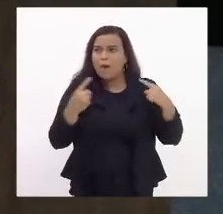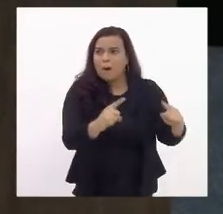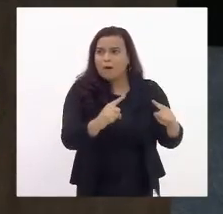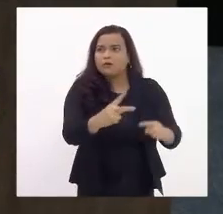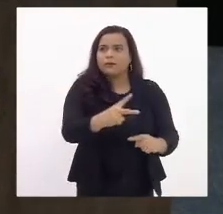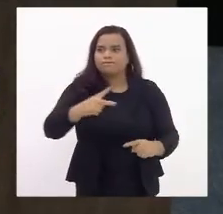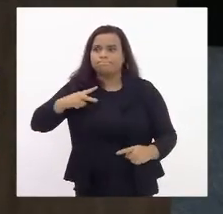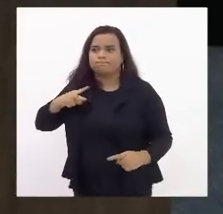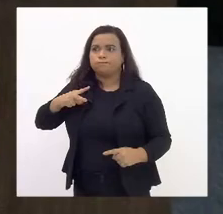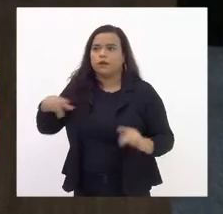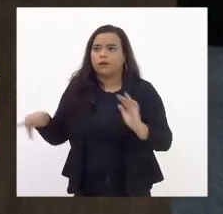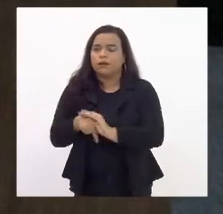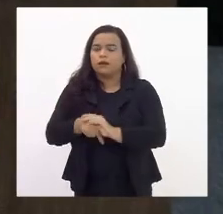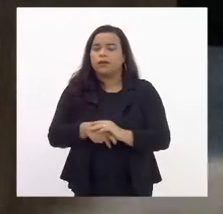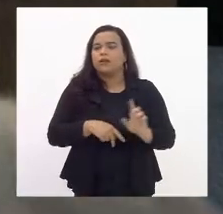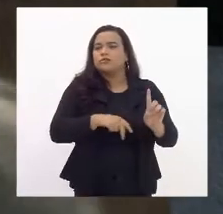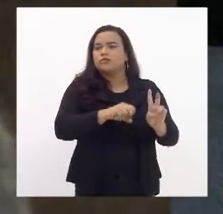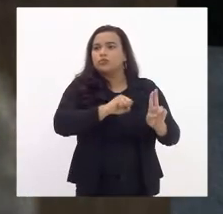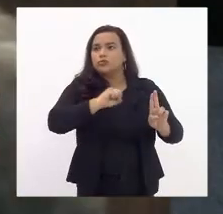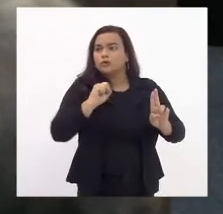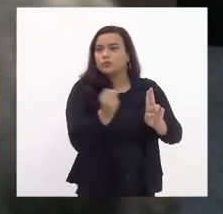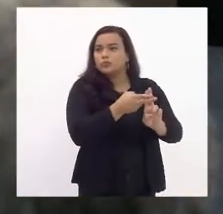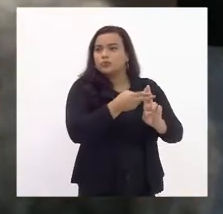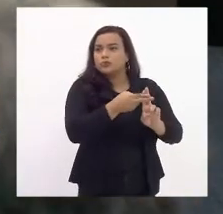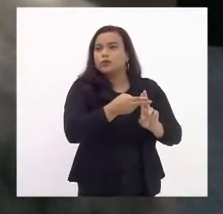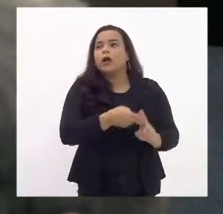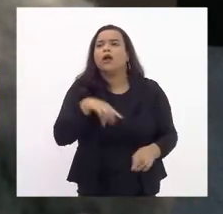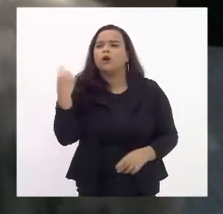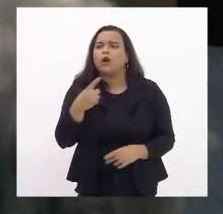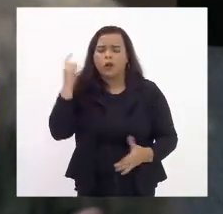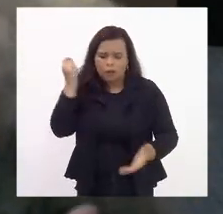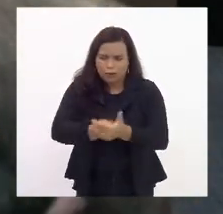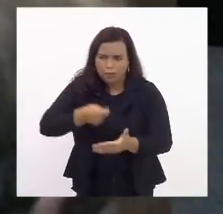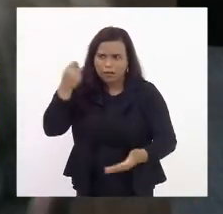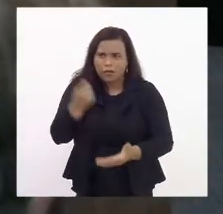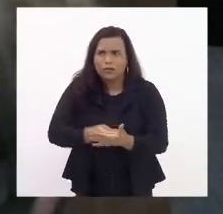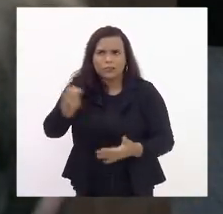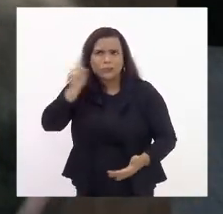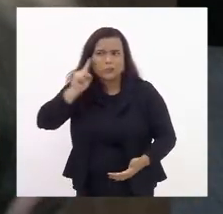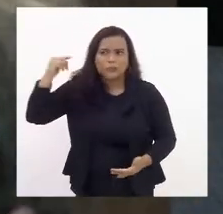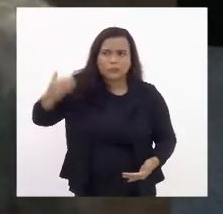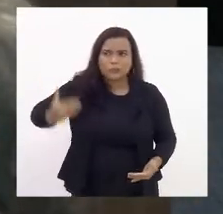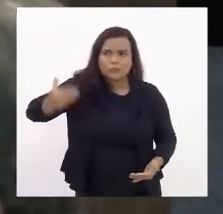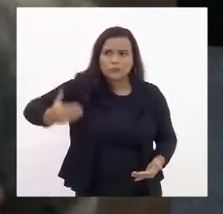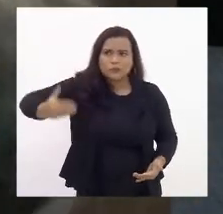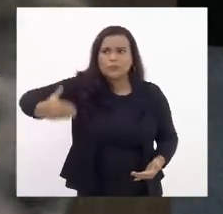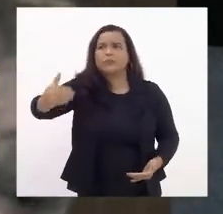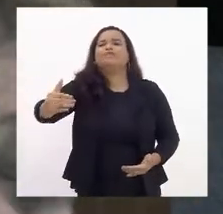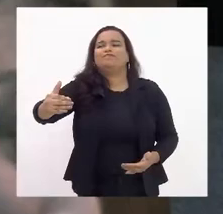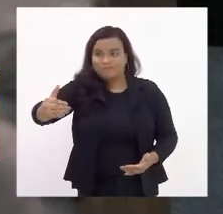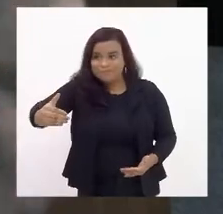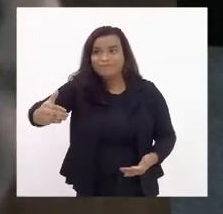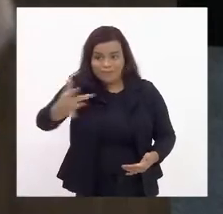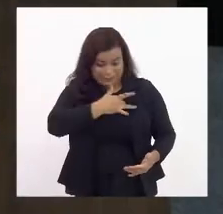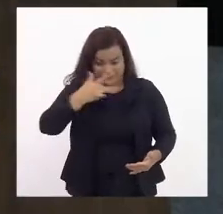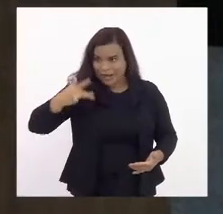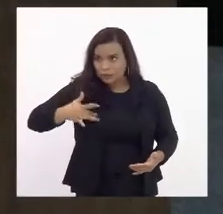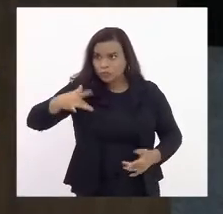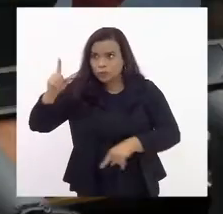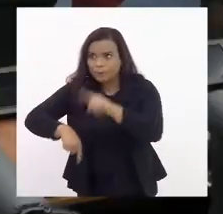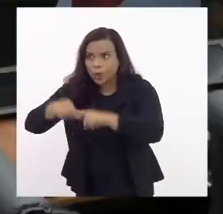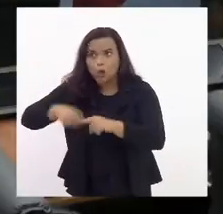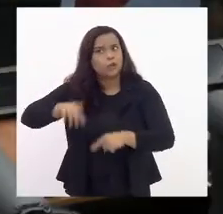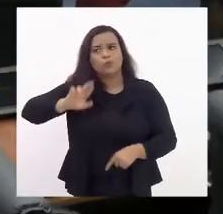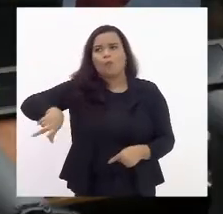privatização. A nossa luta é todo dia, a saúde não é mercadoria. O